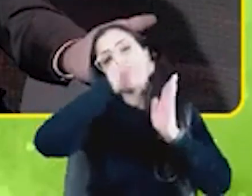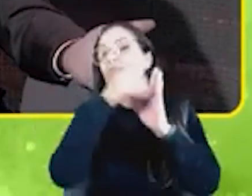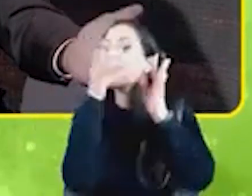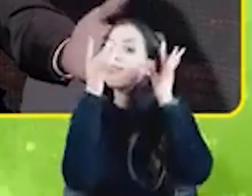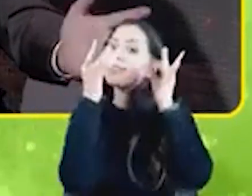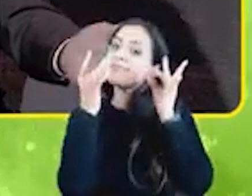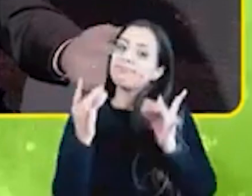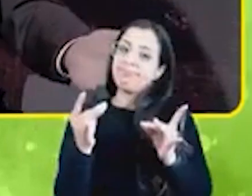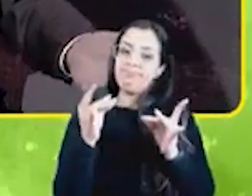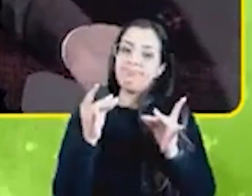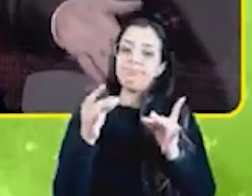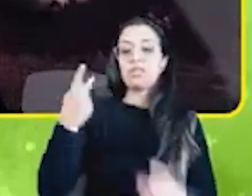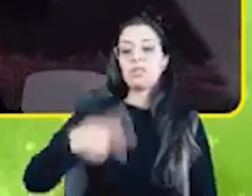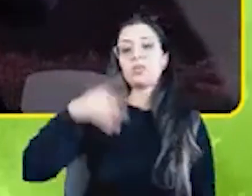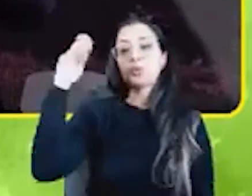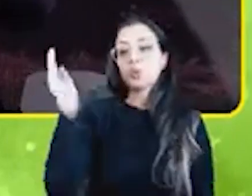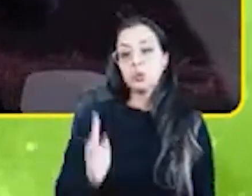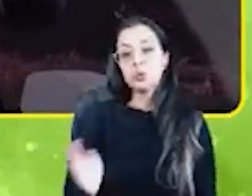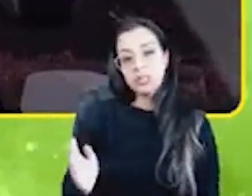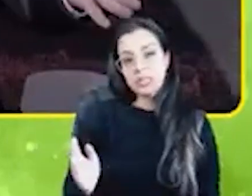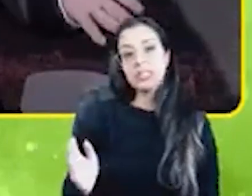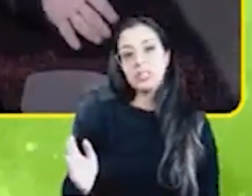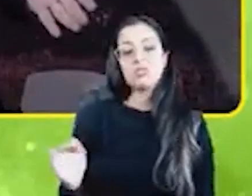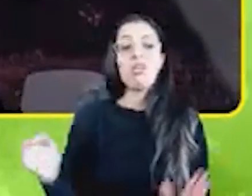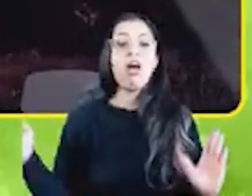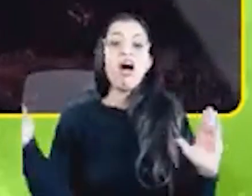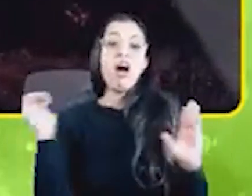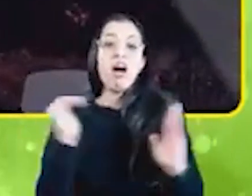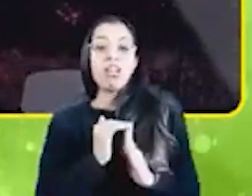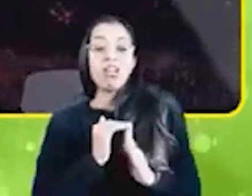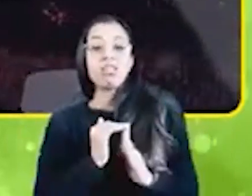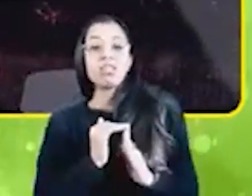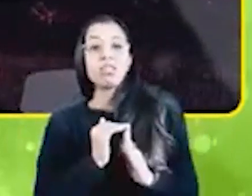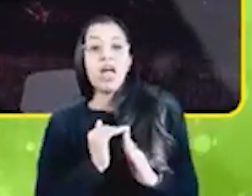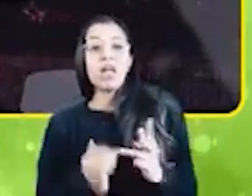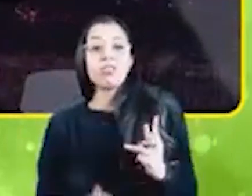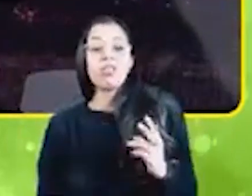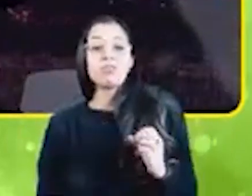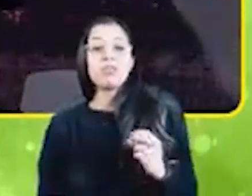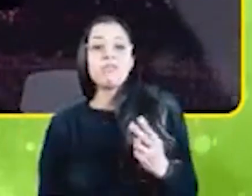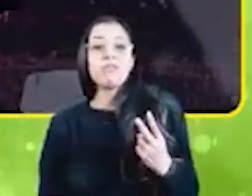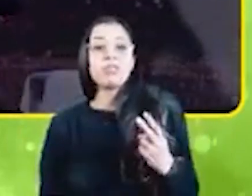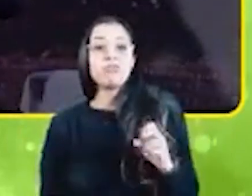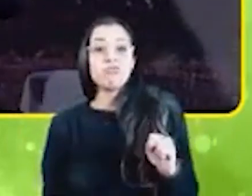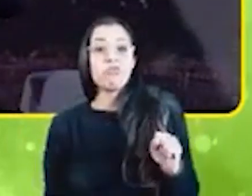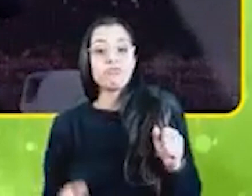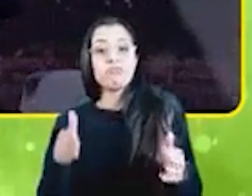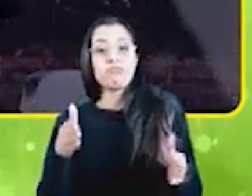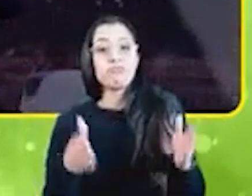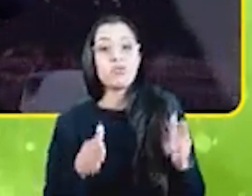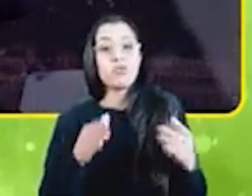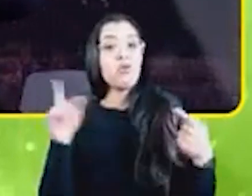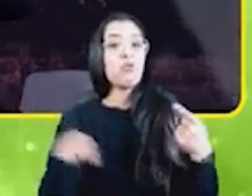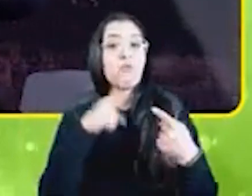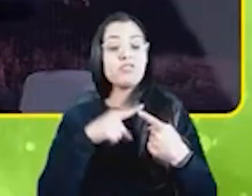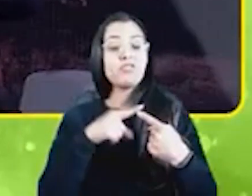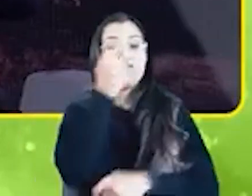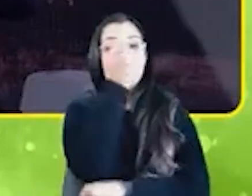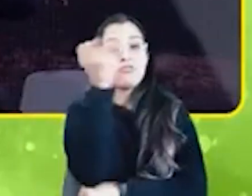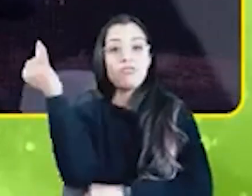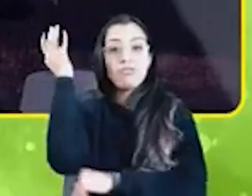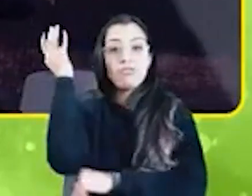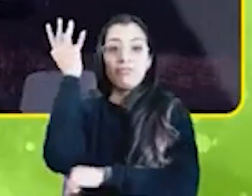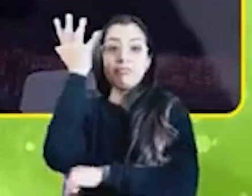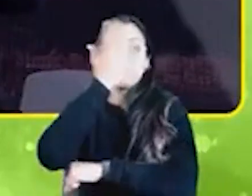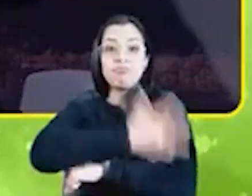Brasil daqui até 2028 para chegar em 2028 com a meta de zerar o desmatamento ilegal no Brasil né então acho que